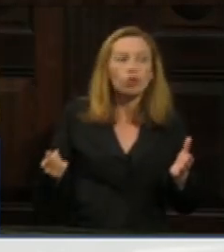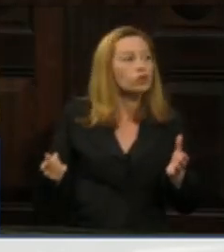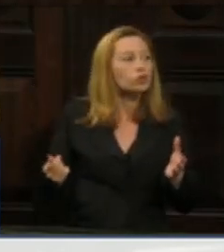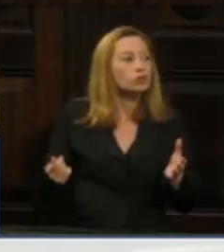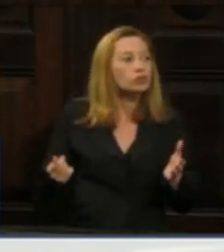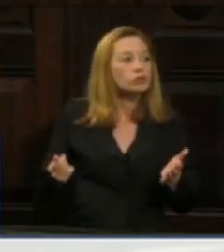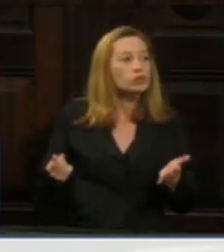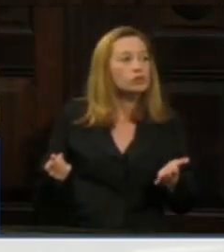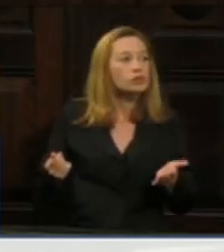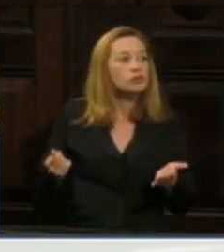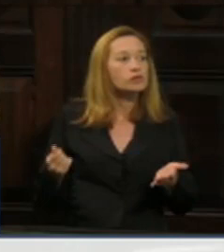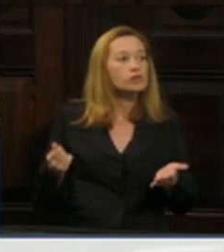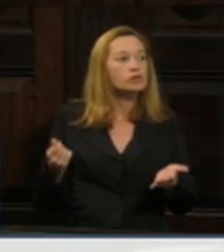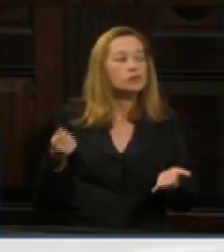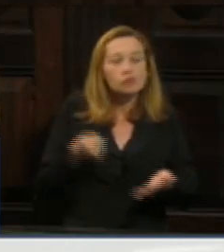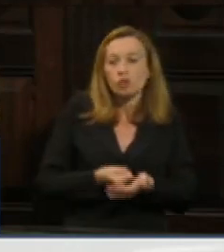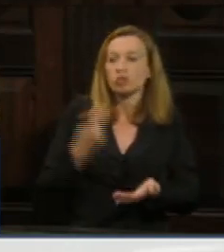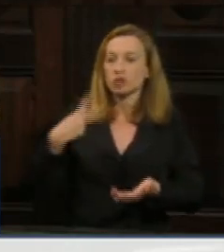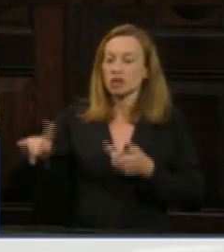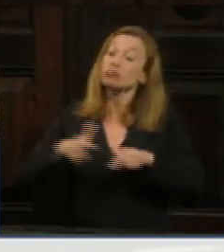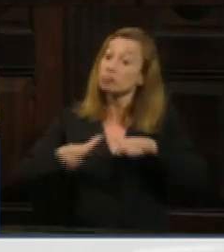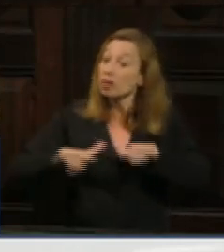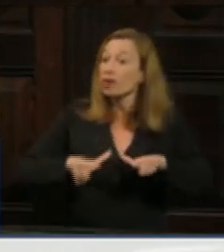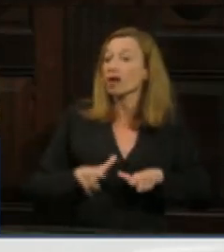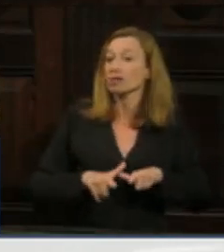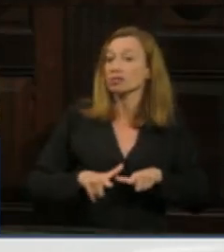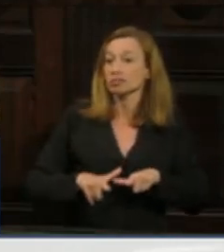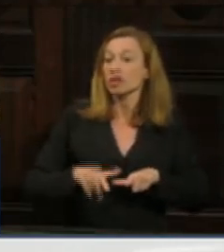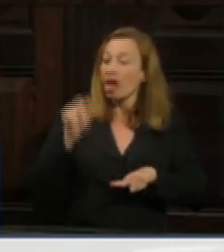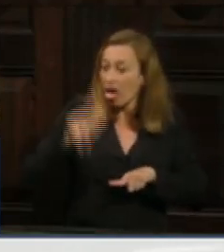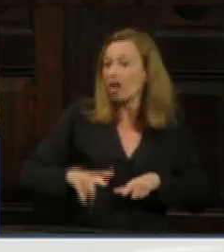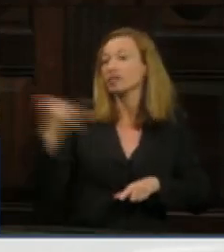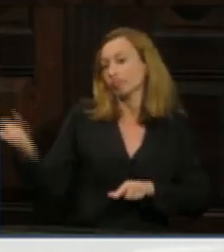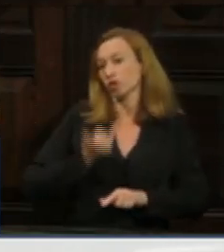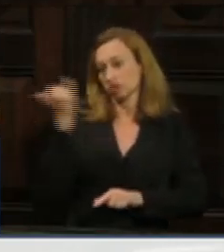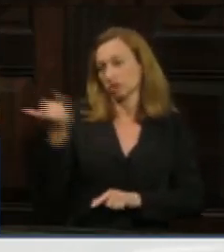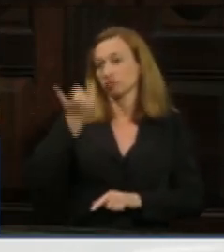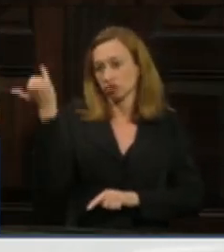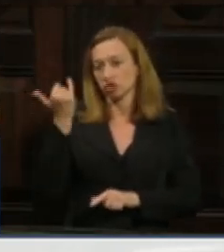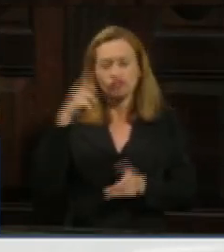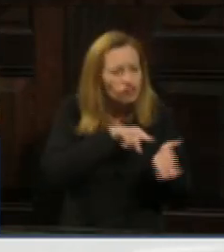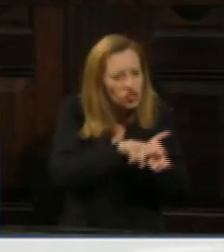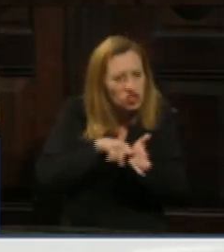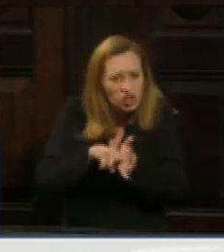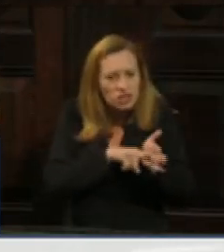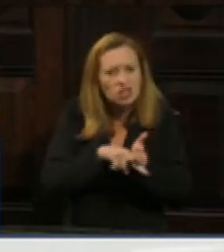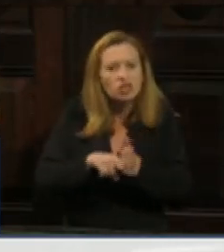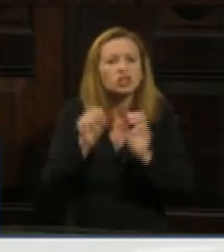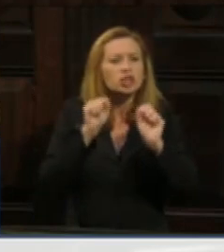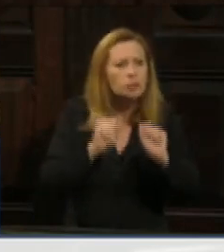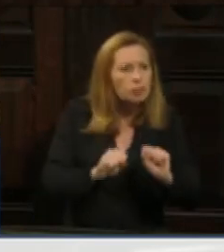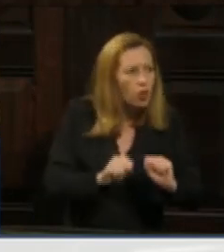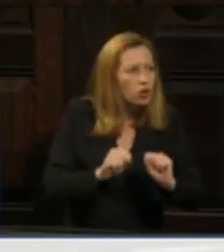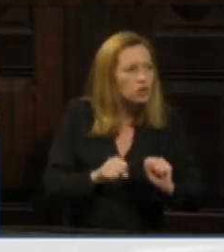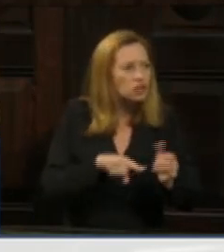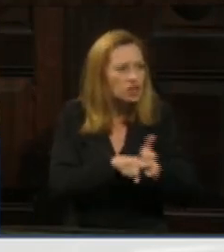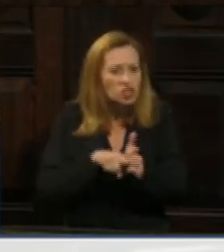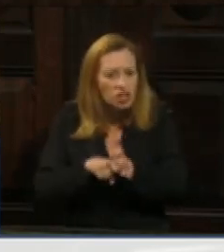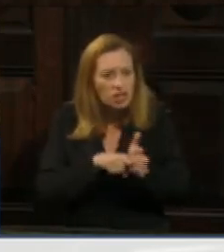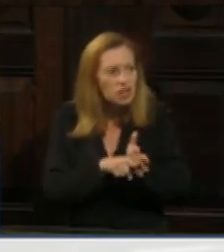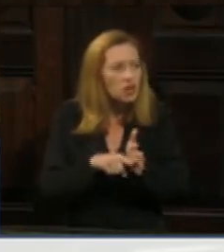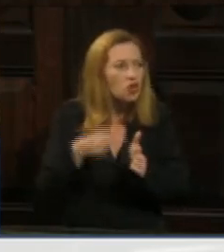multiplicado por 10, por 12 ou 13 vezes, são R$400 mil ano. Então, ou seja, tudo isso para dizer o seguinte, eu não